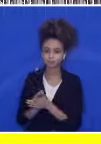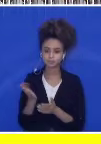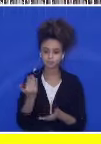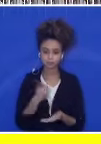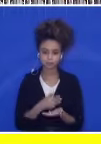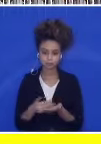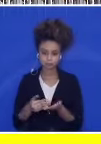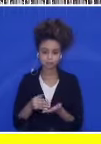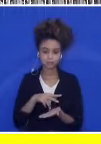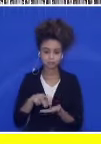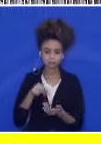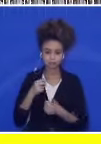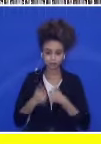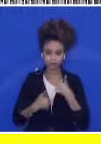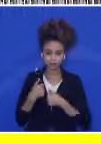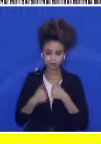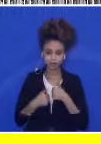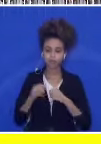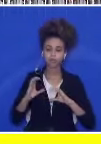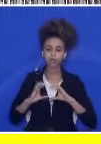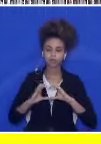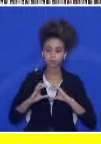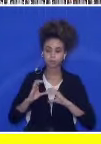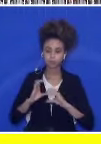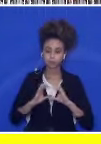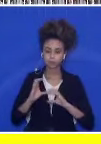Vamos começar. Sorteio da Time Mania, concurso